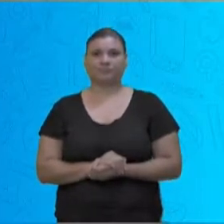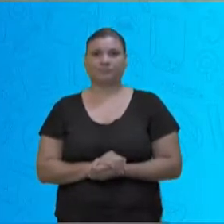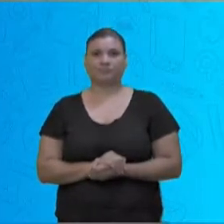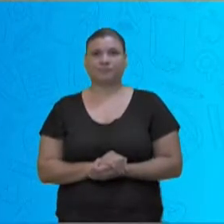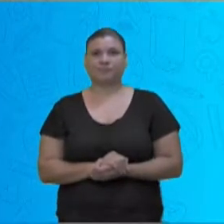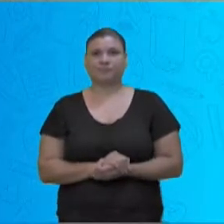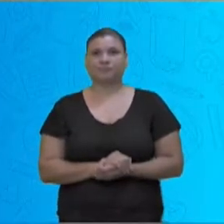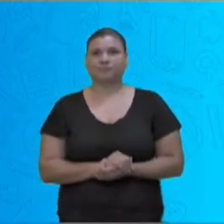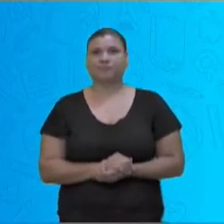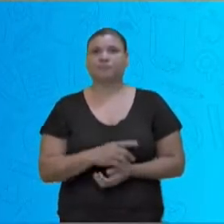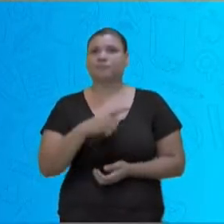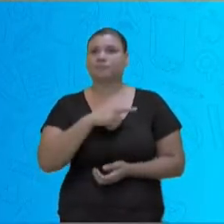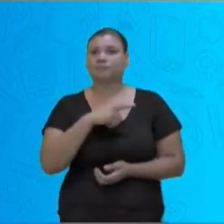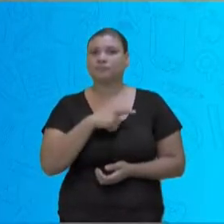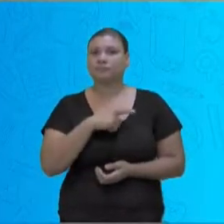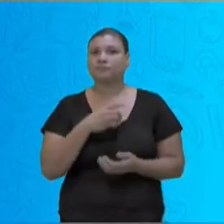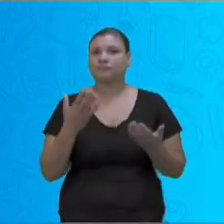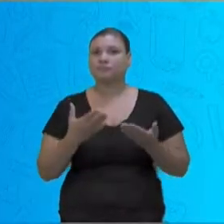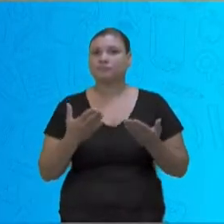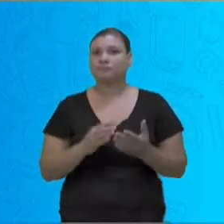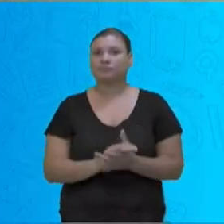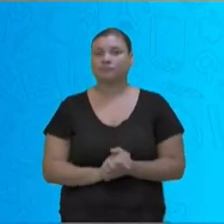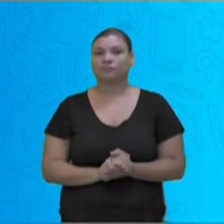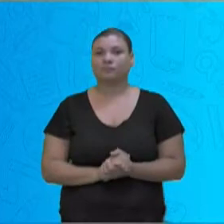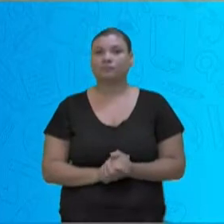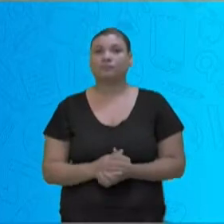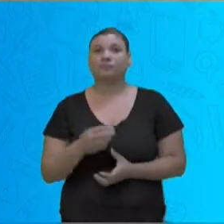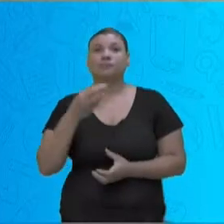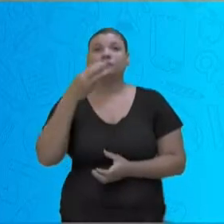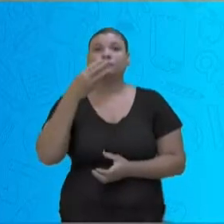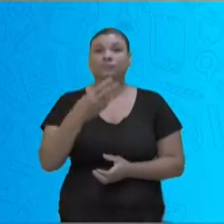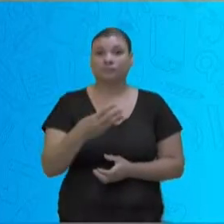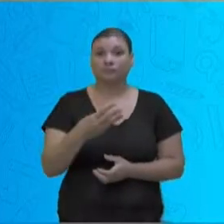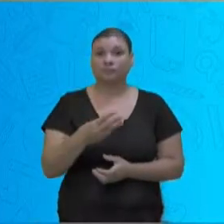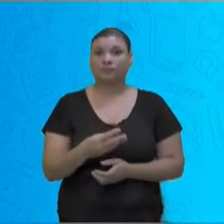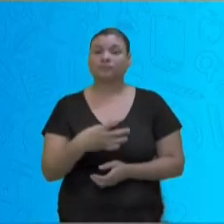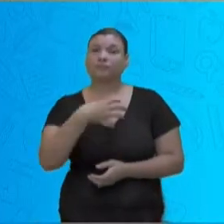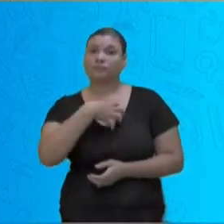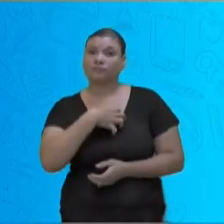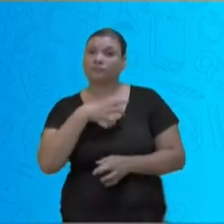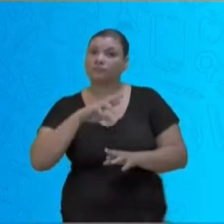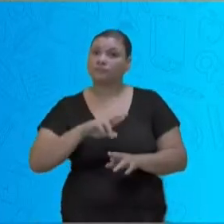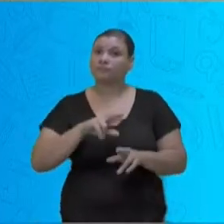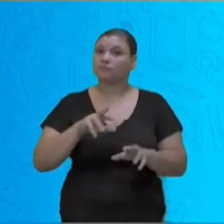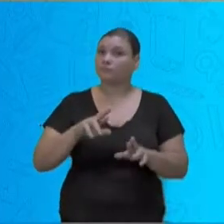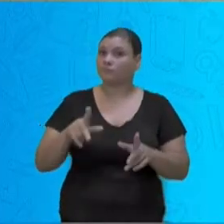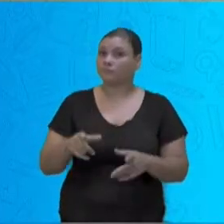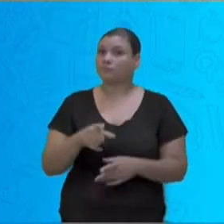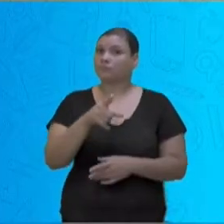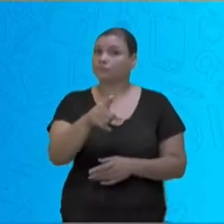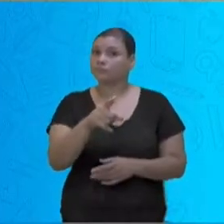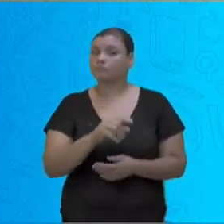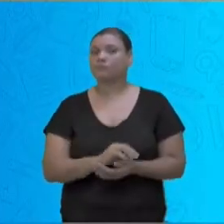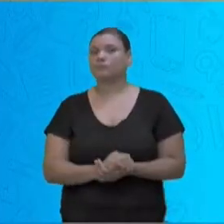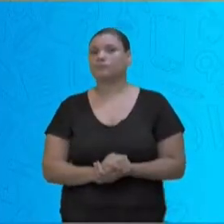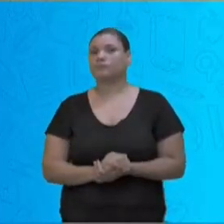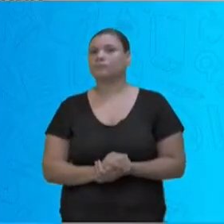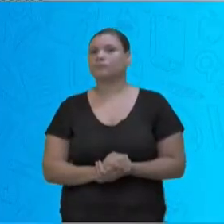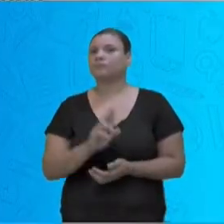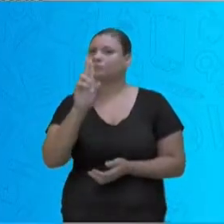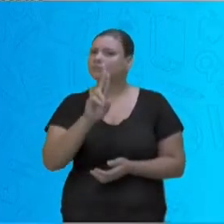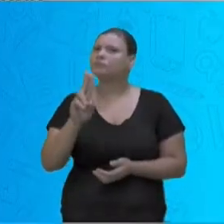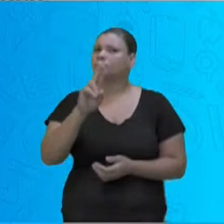três opções que você vai trabalhar este verbo to be. Vamos